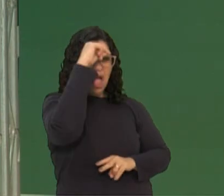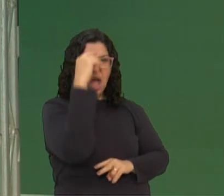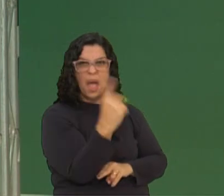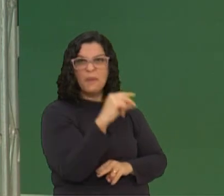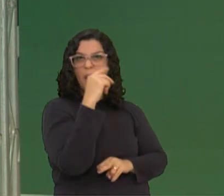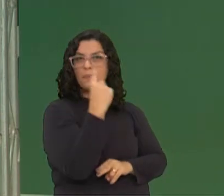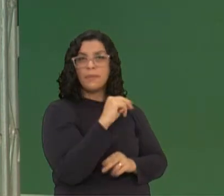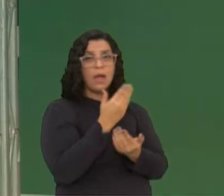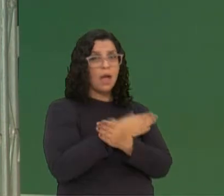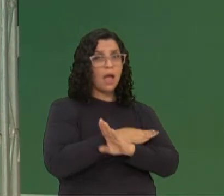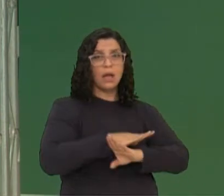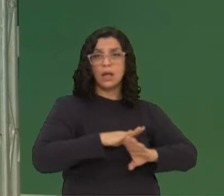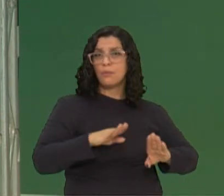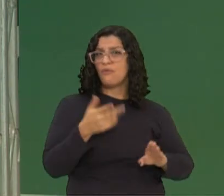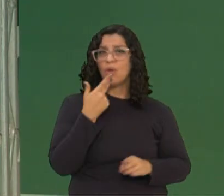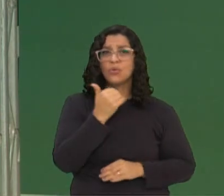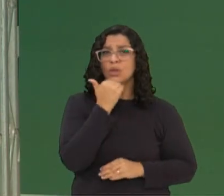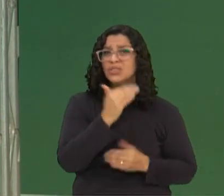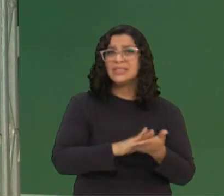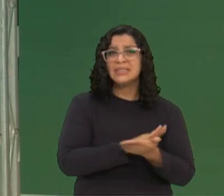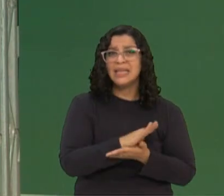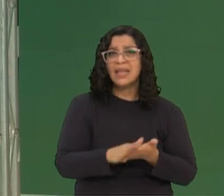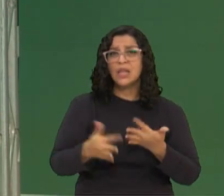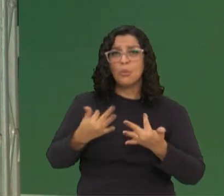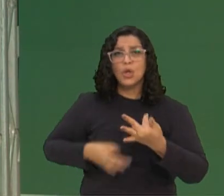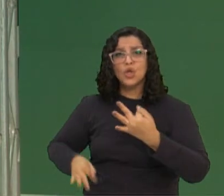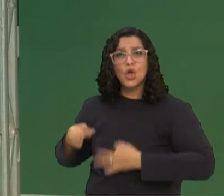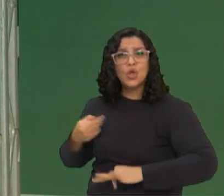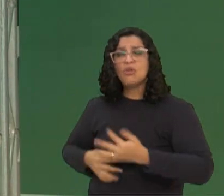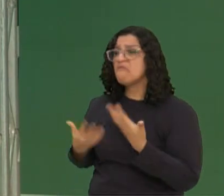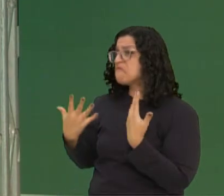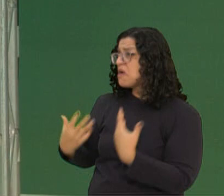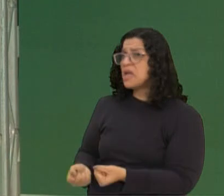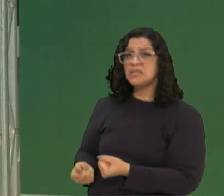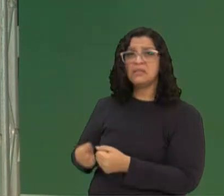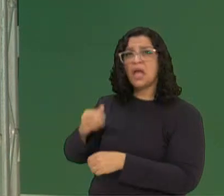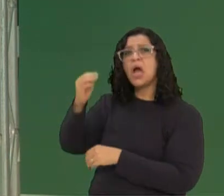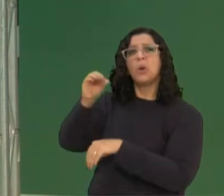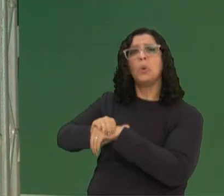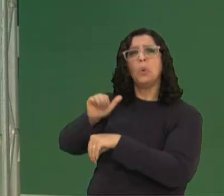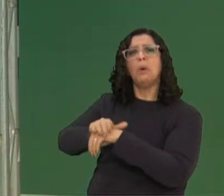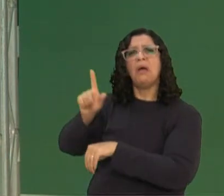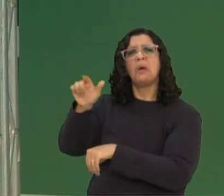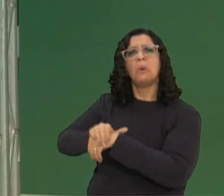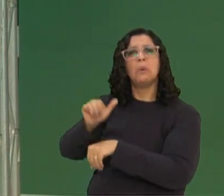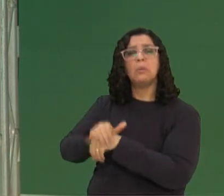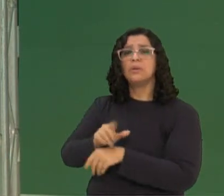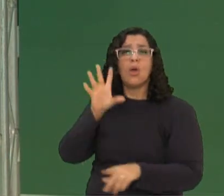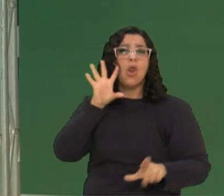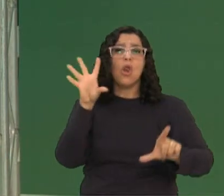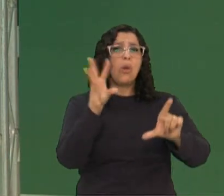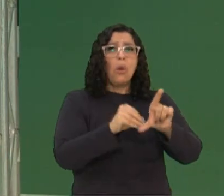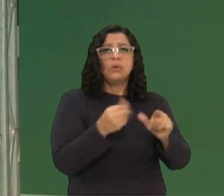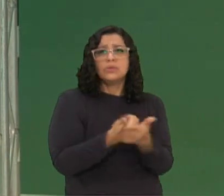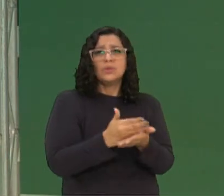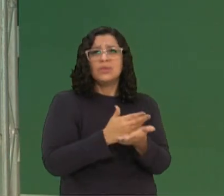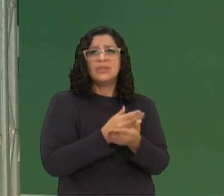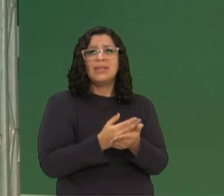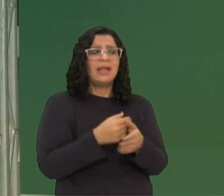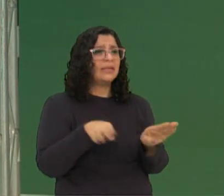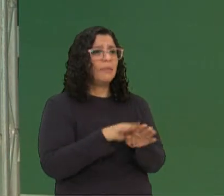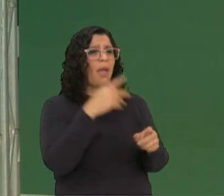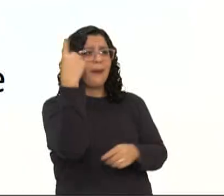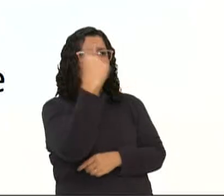preso não serve para nada, porque daí, para se livrar da dor, ele vai admitir qualquer coisa. Então, ele diz, não tem lógica usar a tortura numa